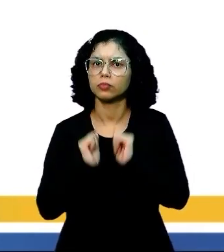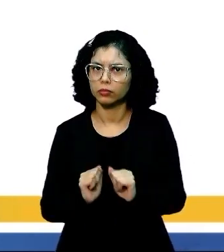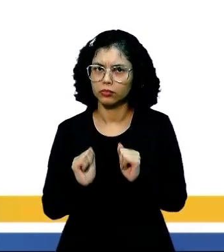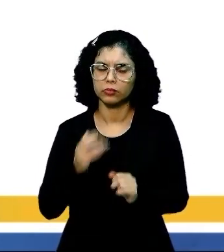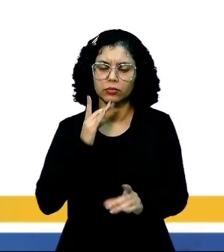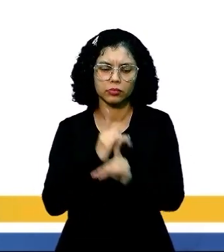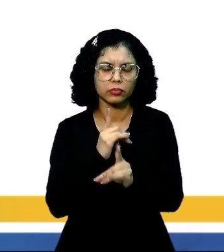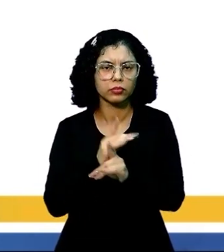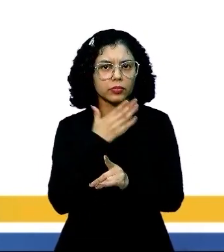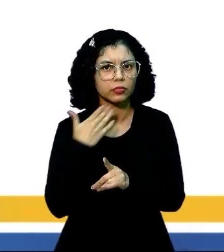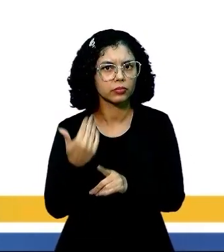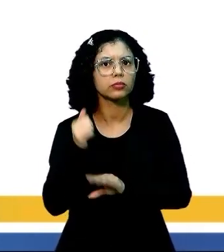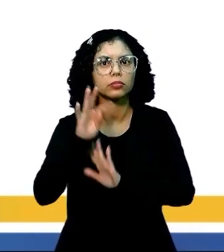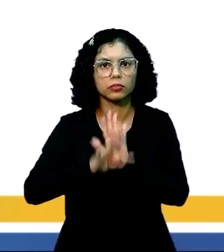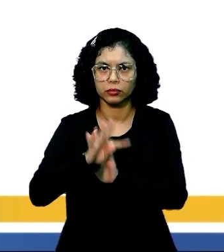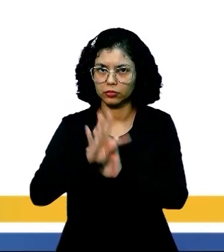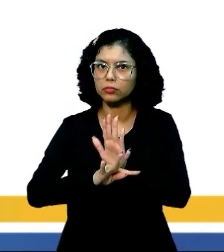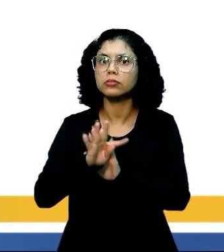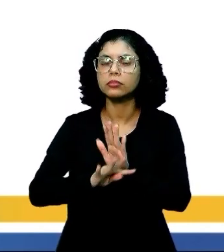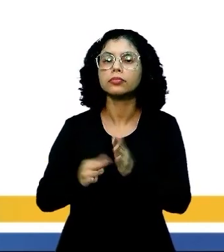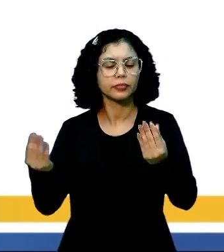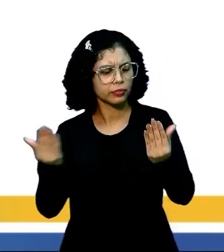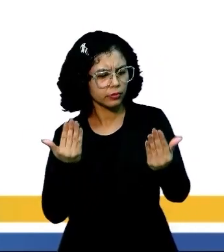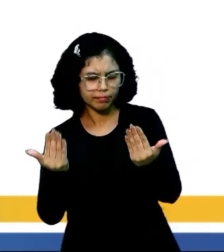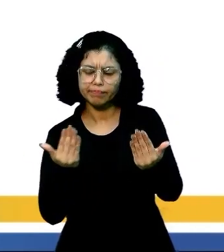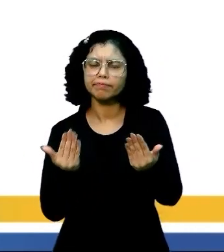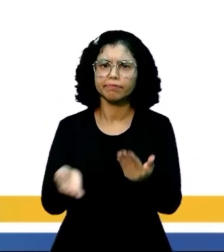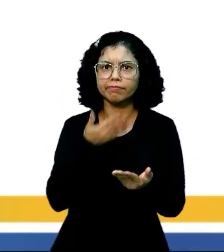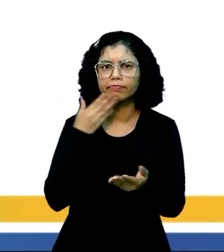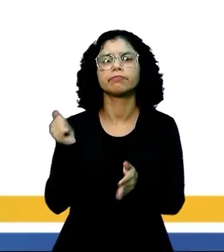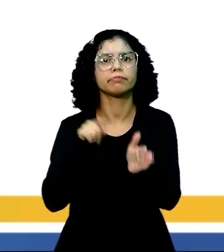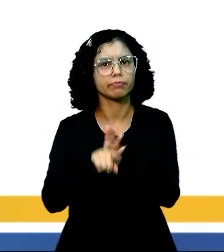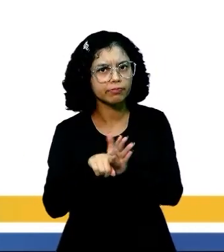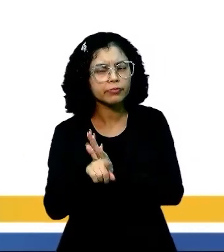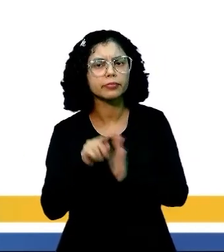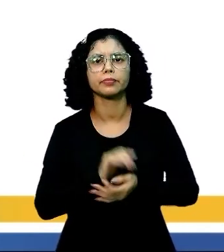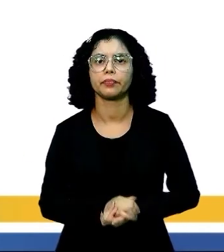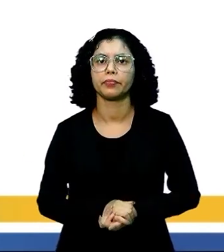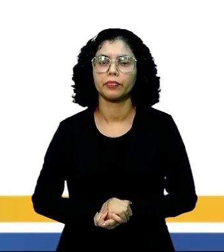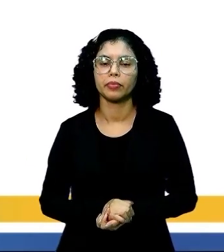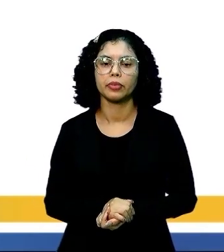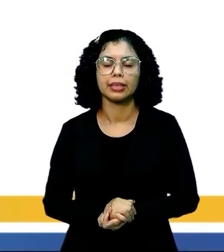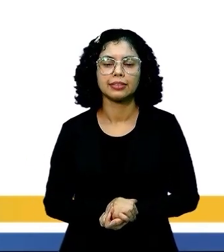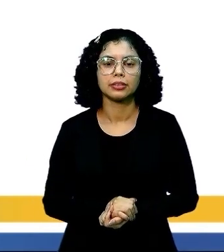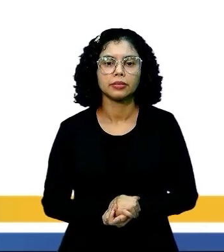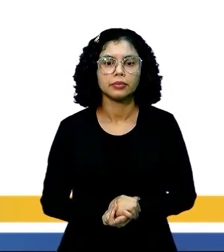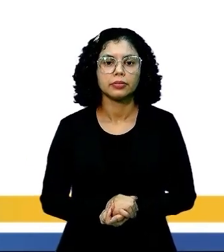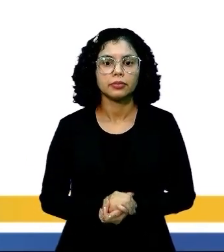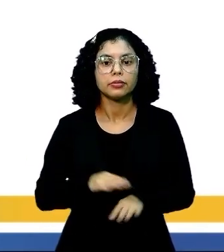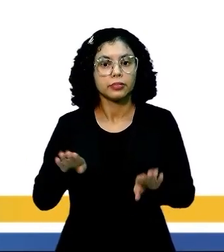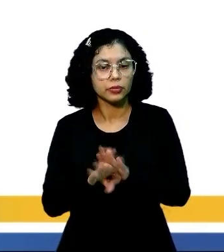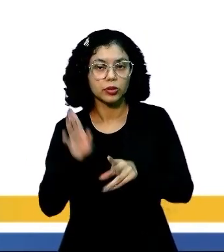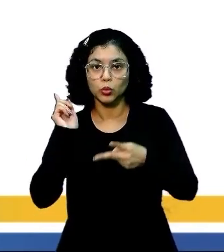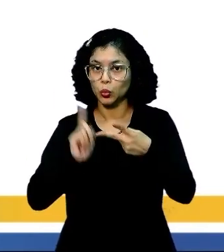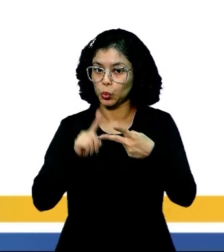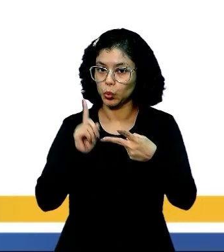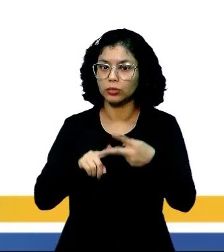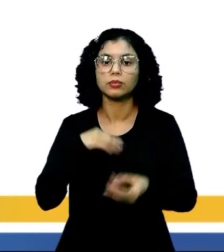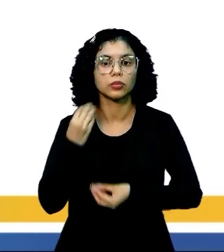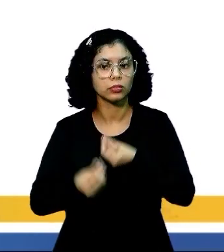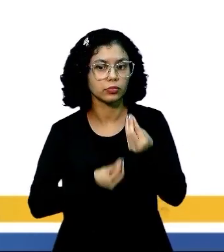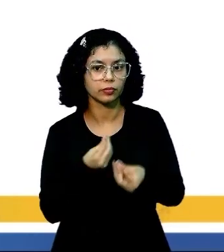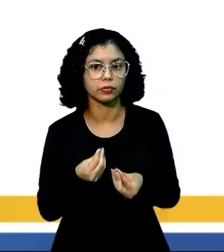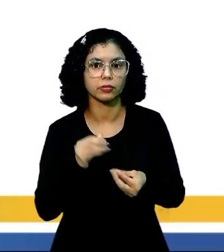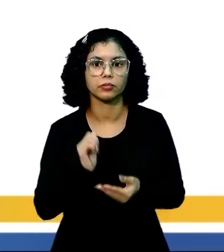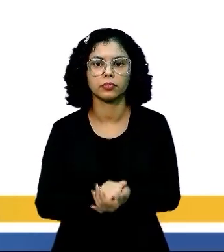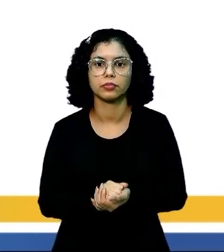consiga identificar melhor, né, ou associar ao enunciado, né? E o scanning, como